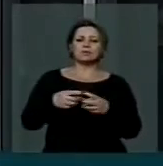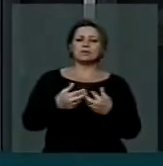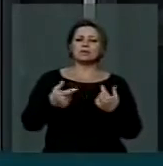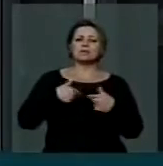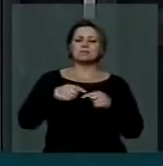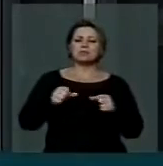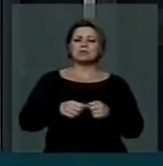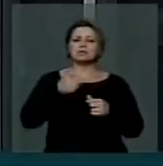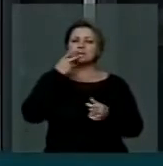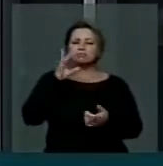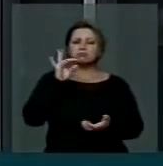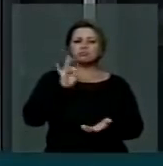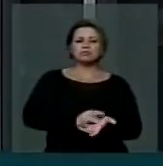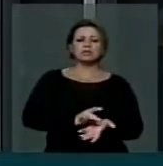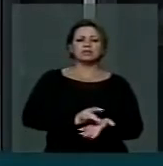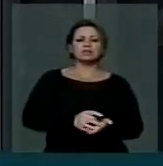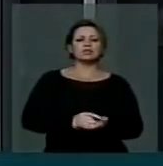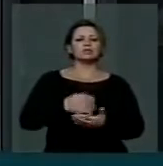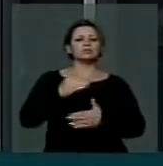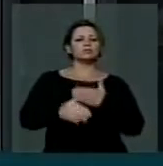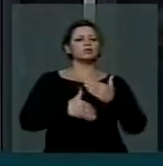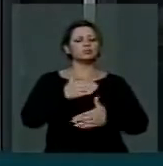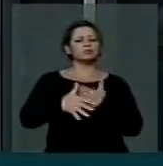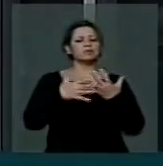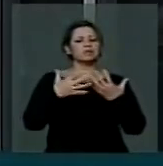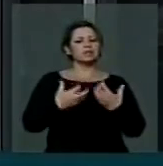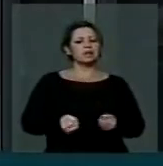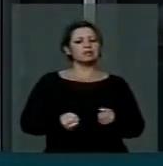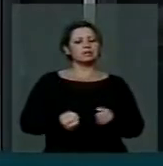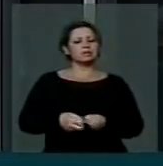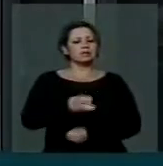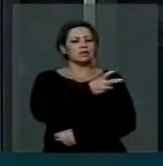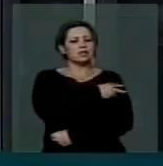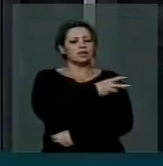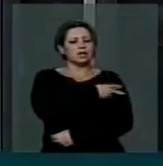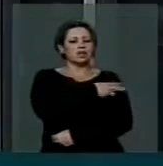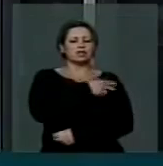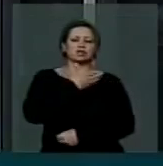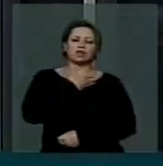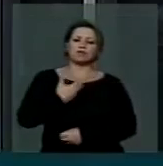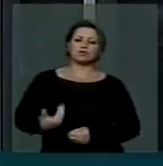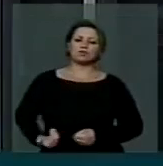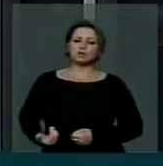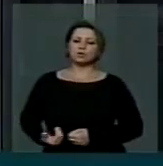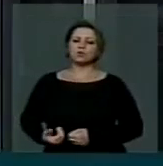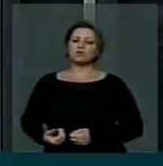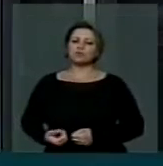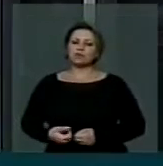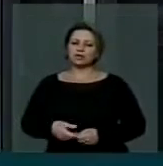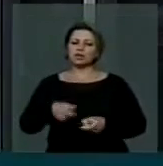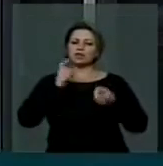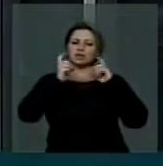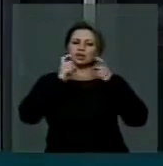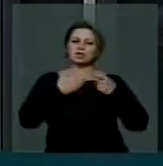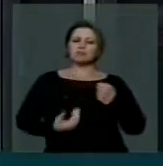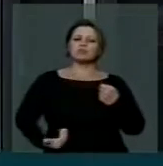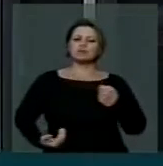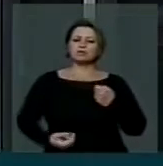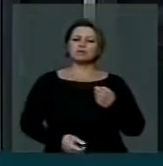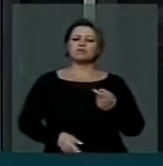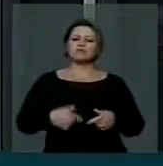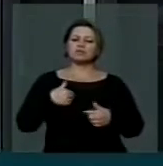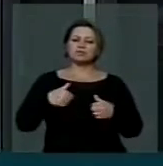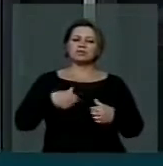minimamente mais efetiva, na medida que permite que chefes de Estado ou de governo sejam julgados como